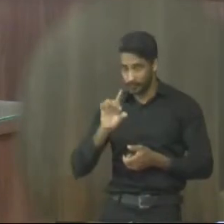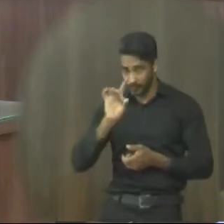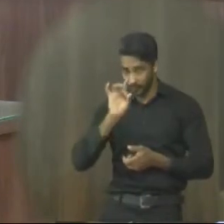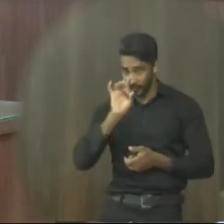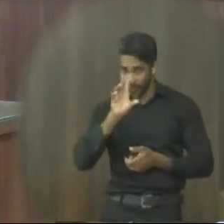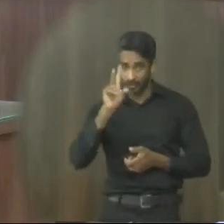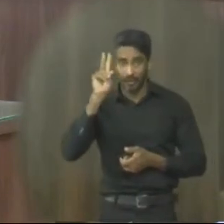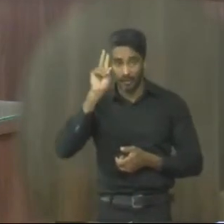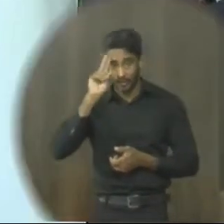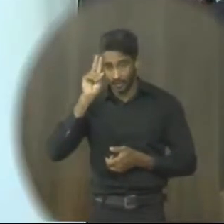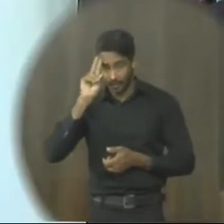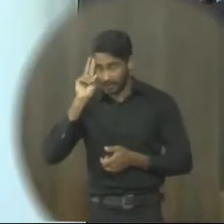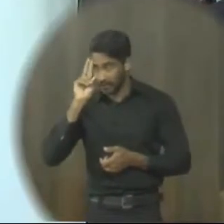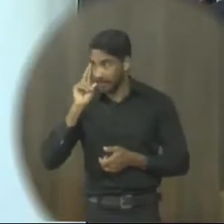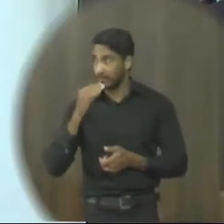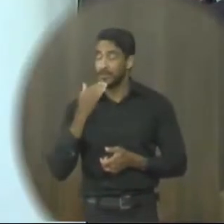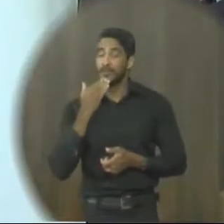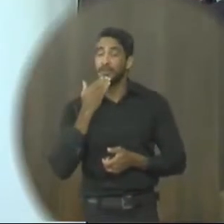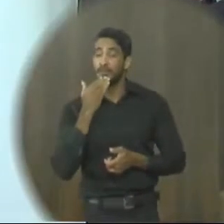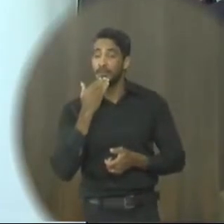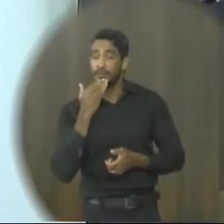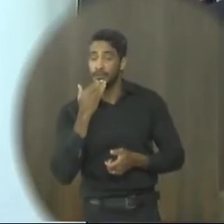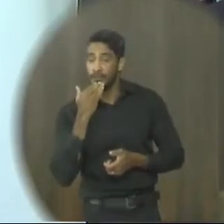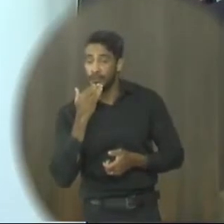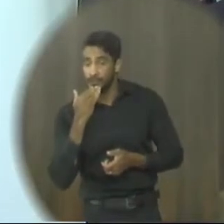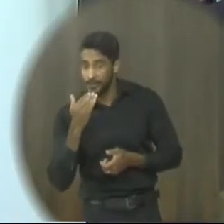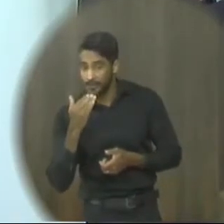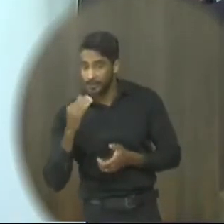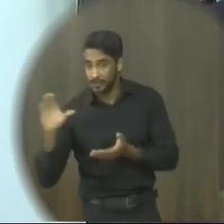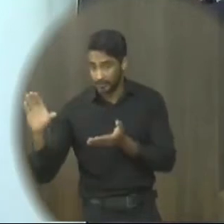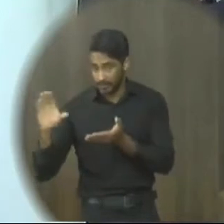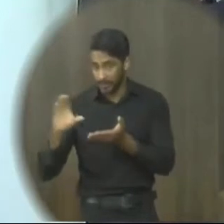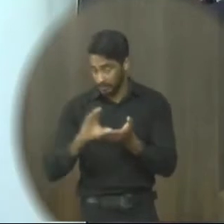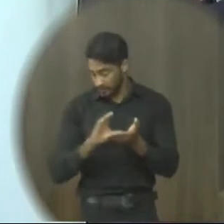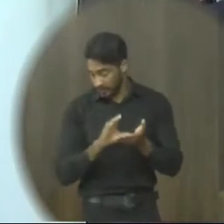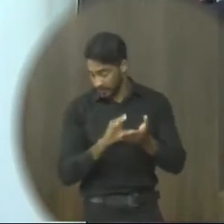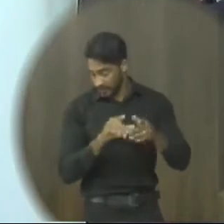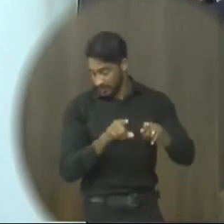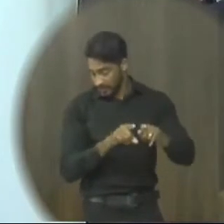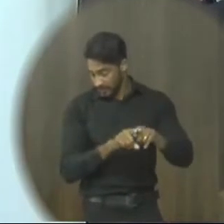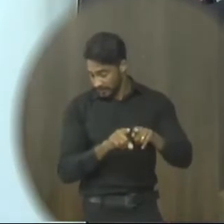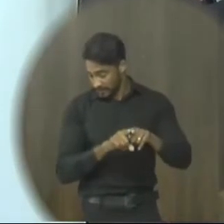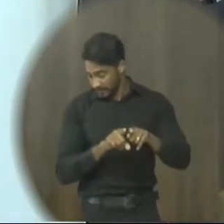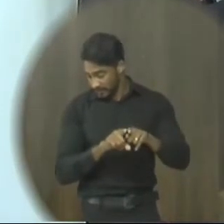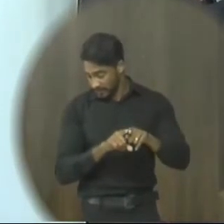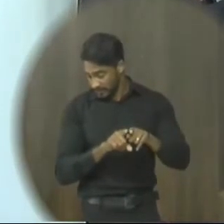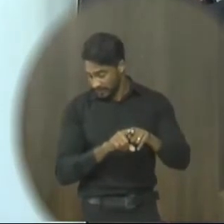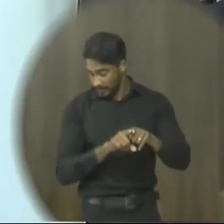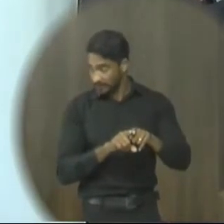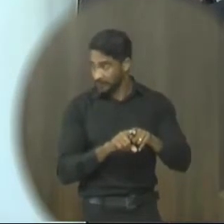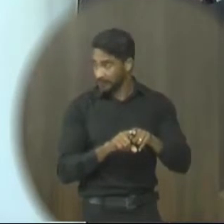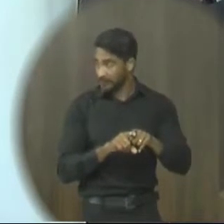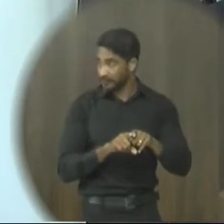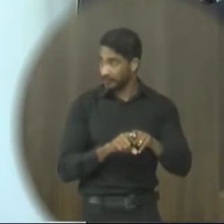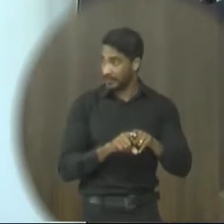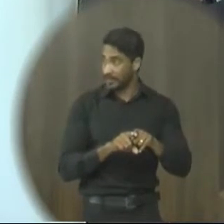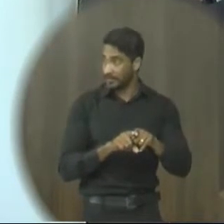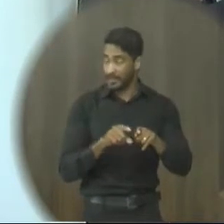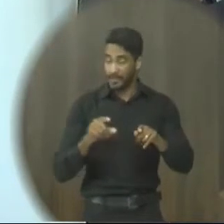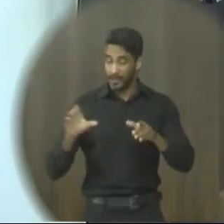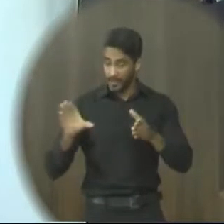aqui, Ailson, que nós fizemos um requerimento aqui, assinado, se não me engano, por todos os vereadores, para destinar o recurso do fundo de saneamento para essa